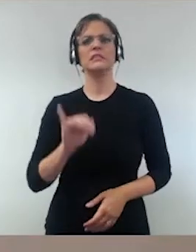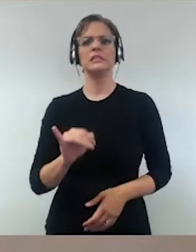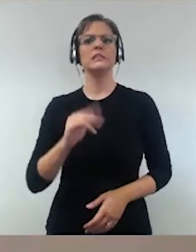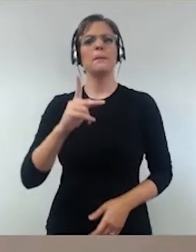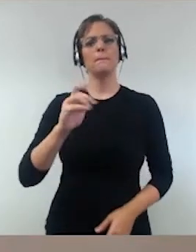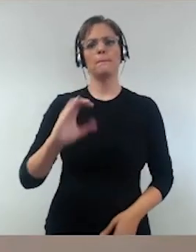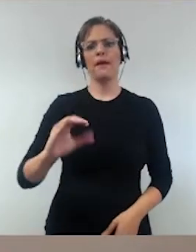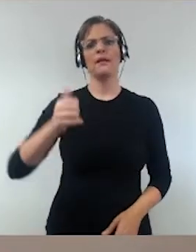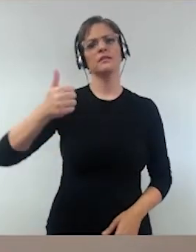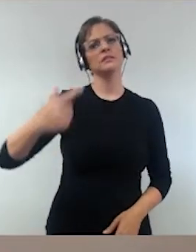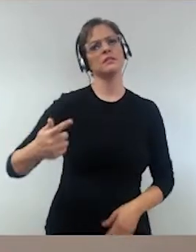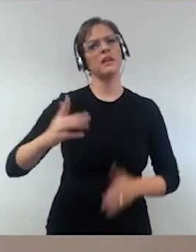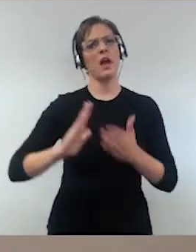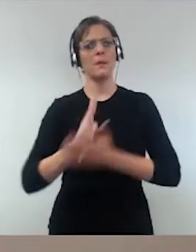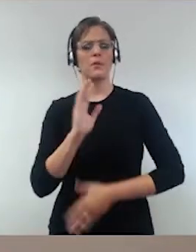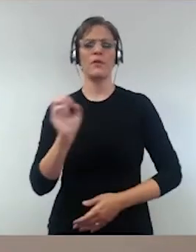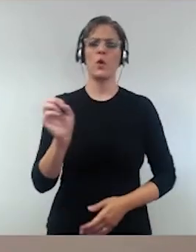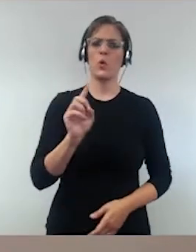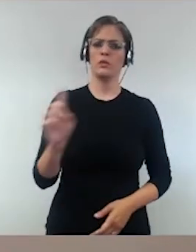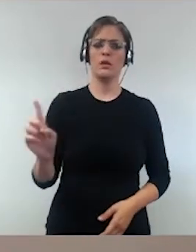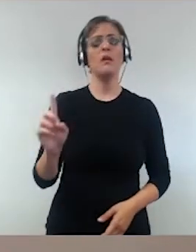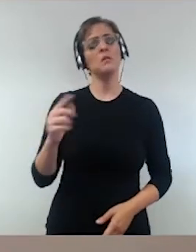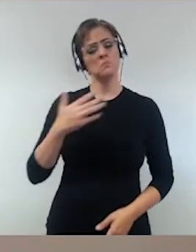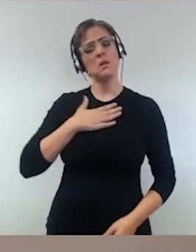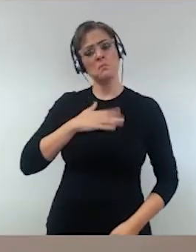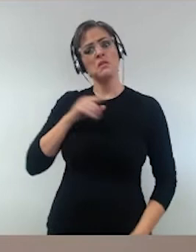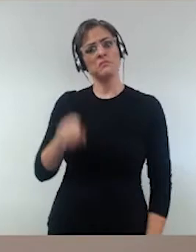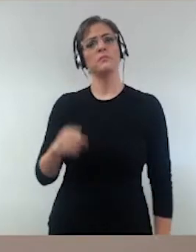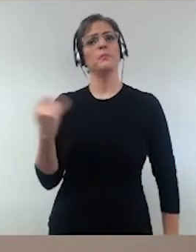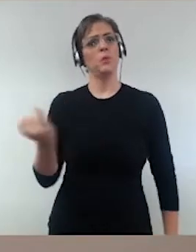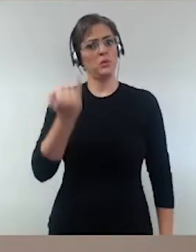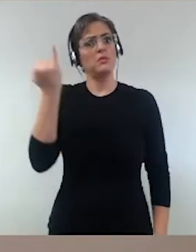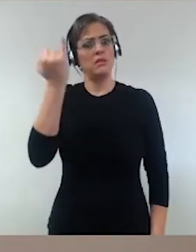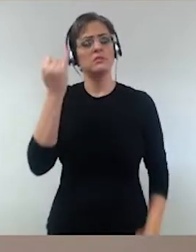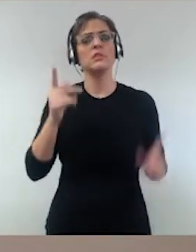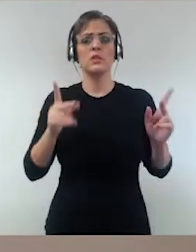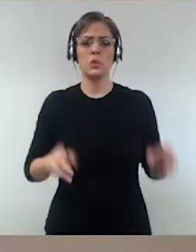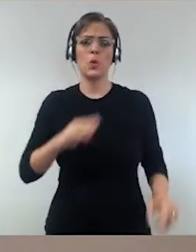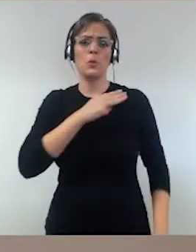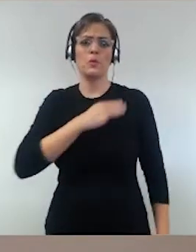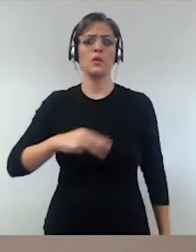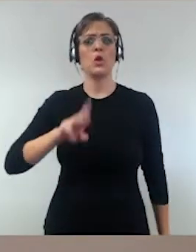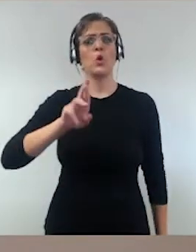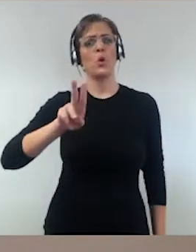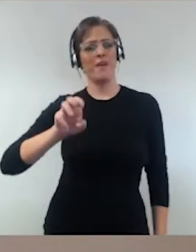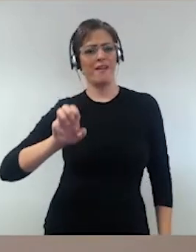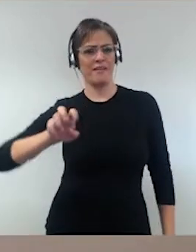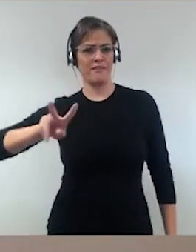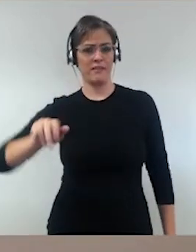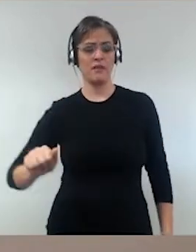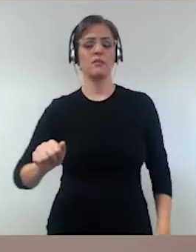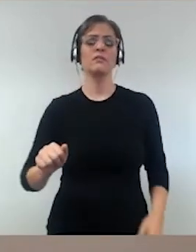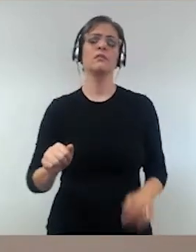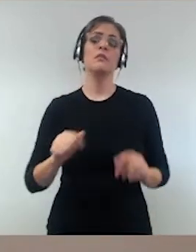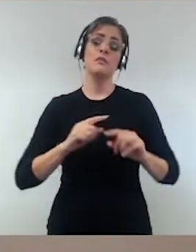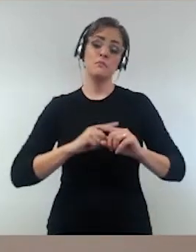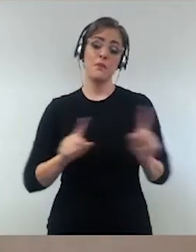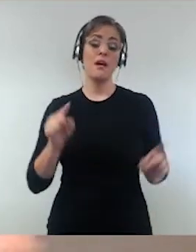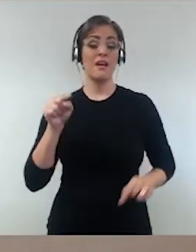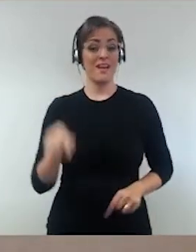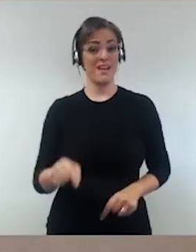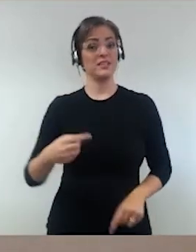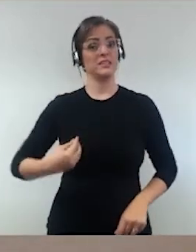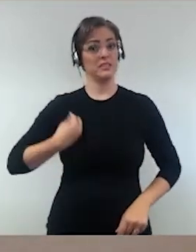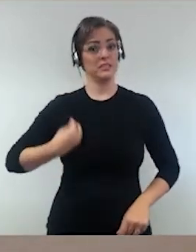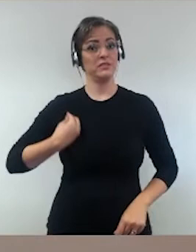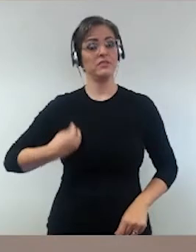PEC 17, que eu reputo como relevante, como disse o ministro Cueva, Certamente, essa declaração da